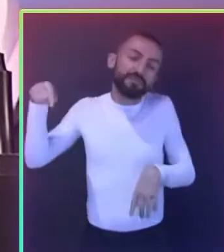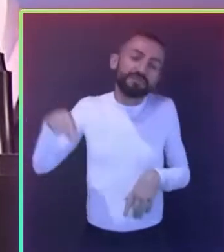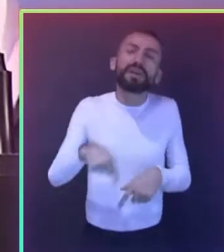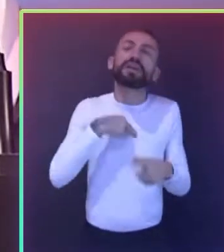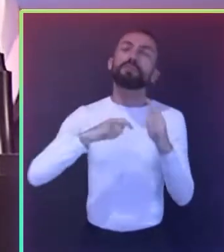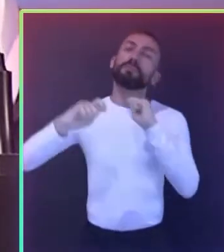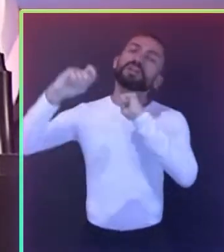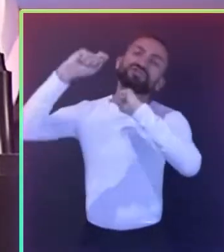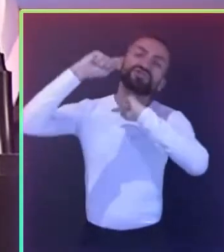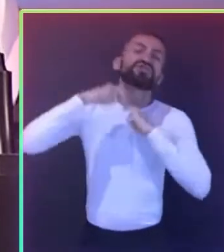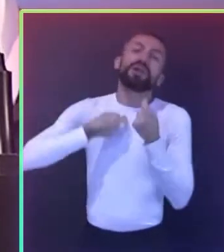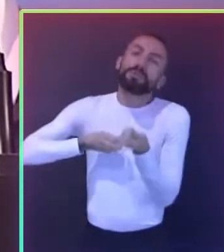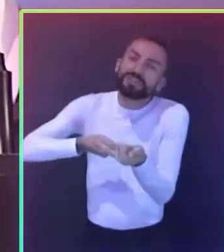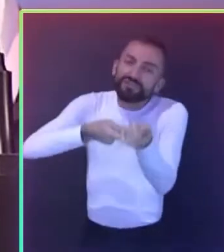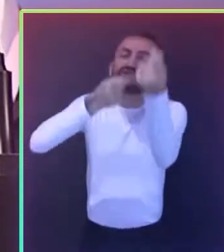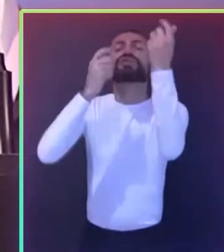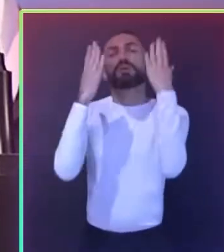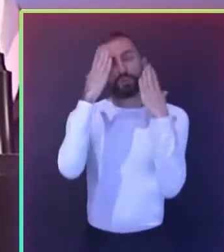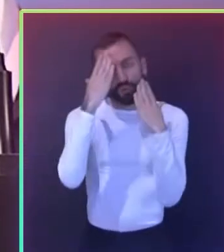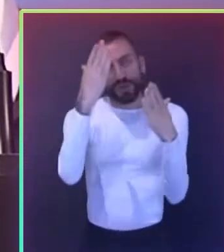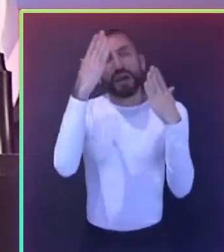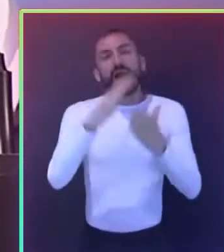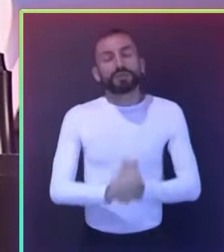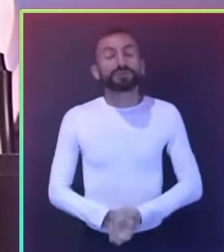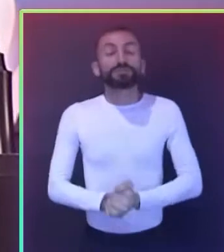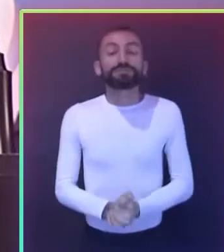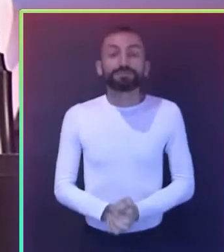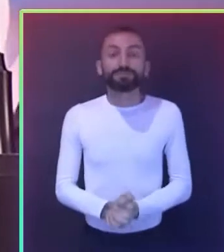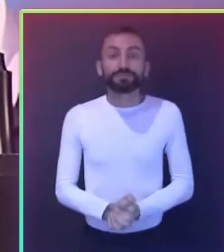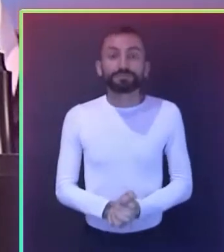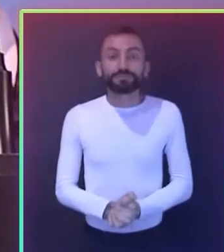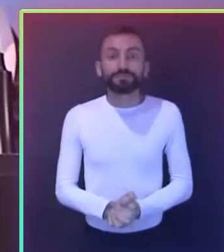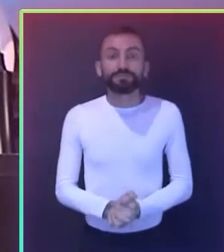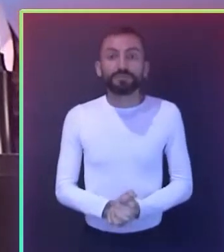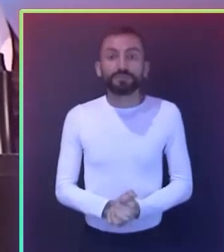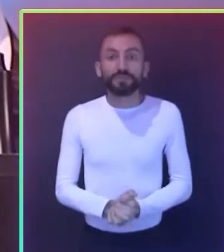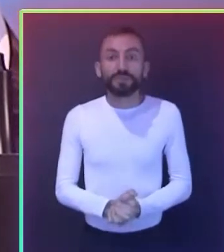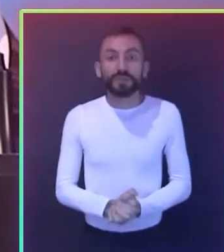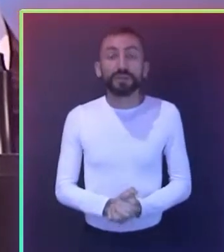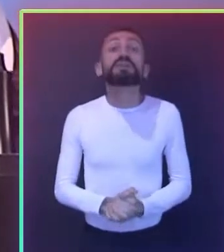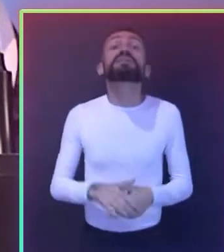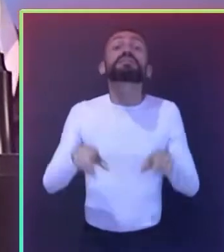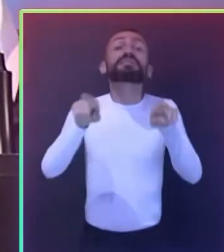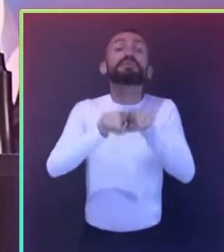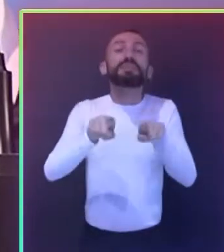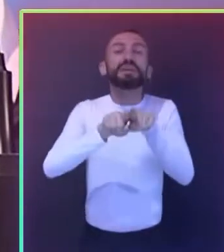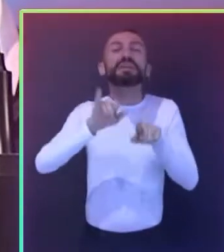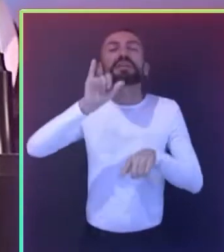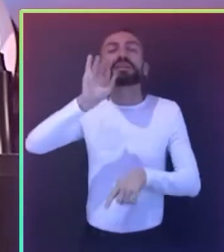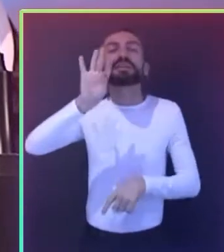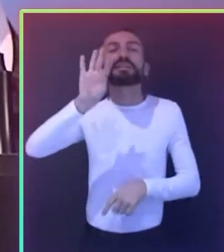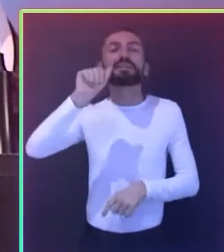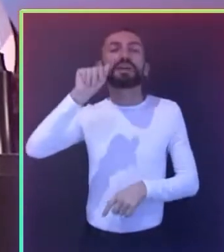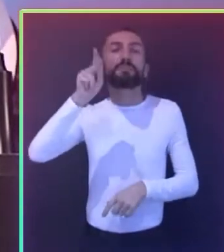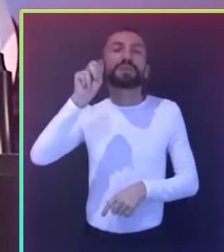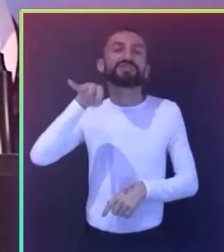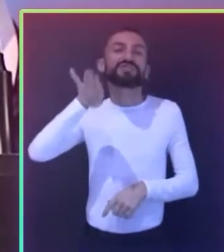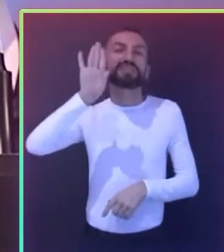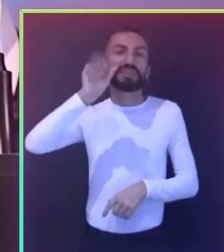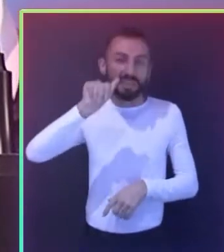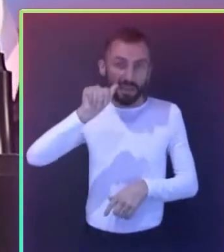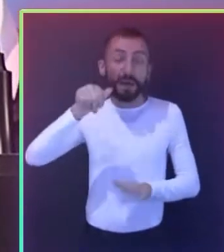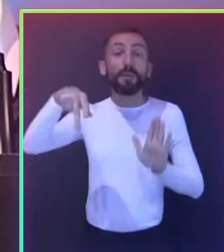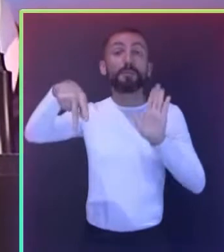neste evento muito obrigado Itapetininga anos meus conterrâneos da terra de Julio Prestes